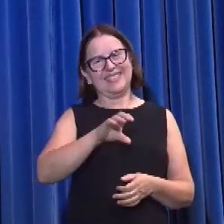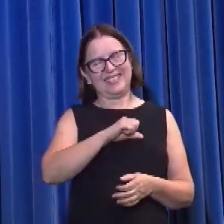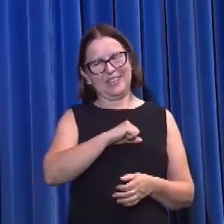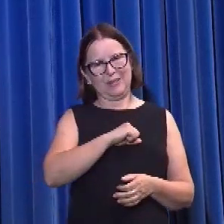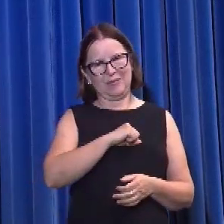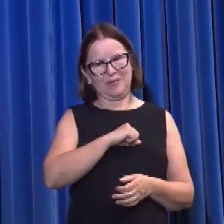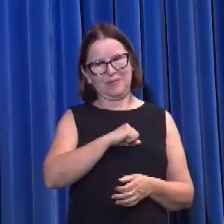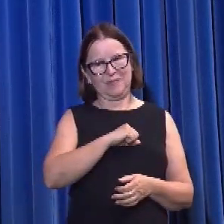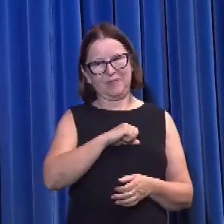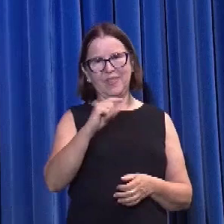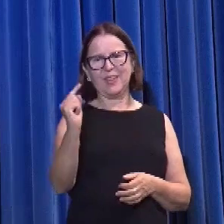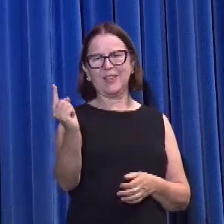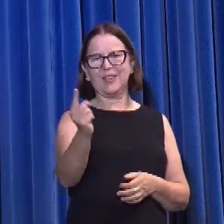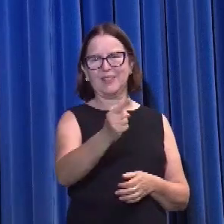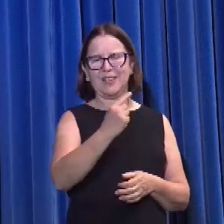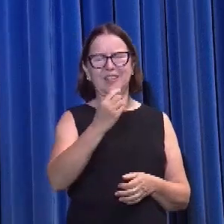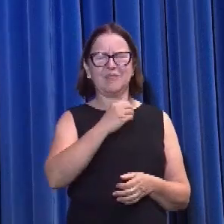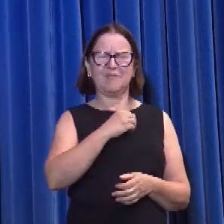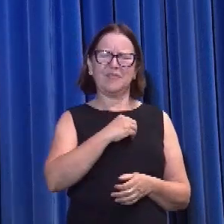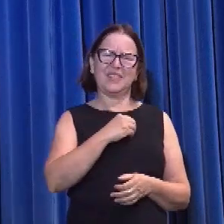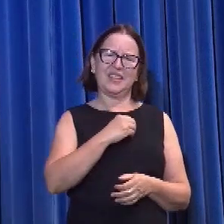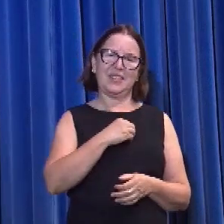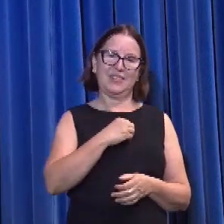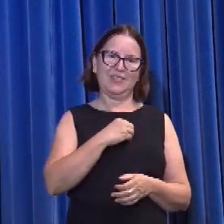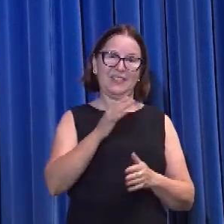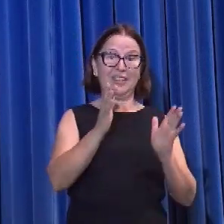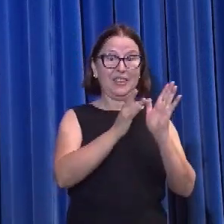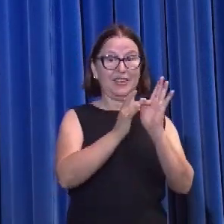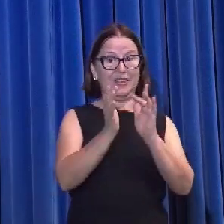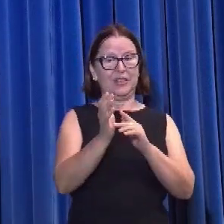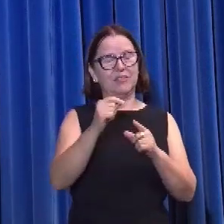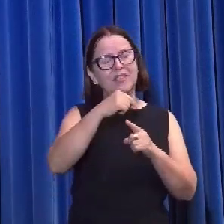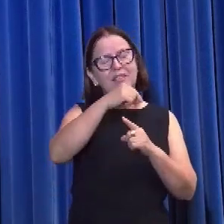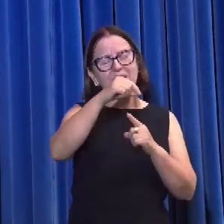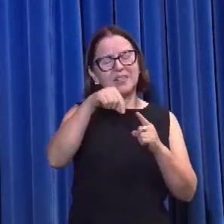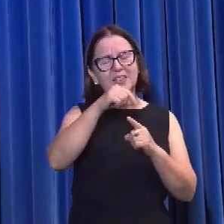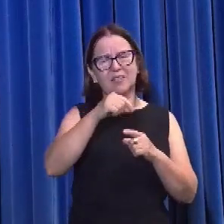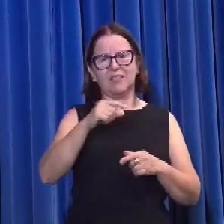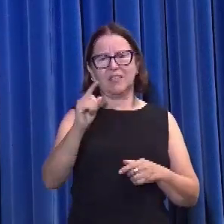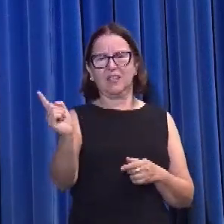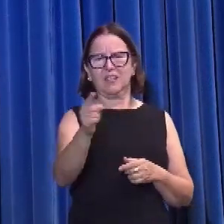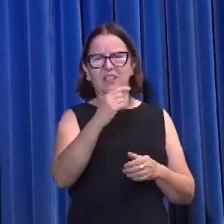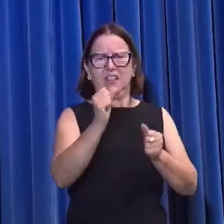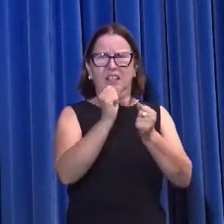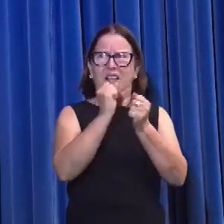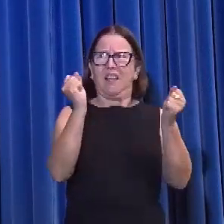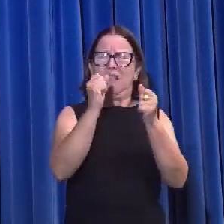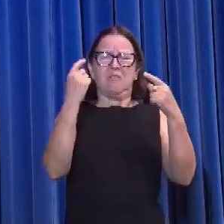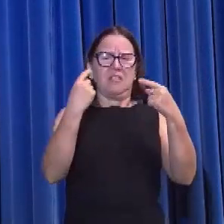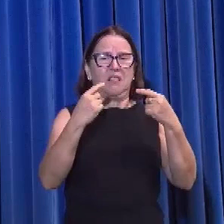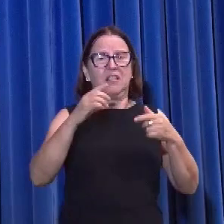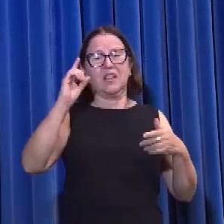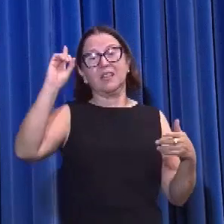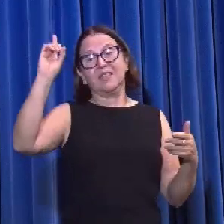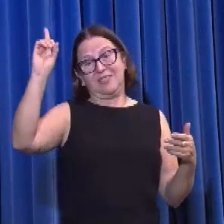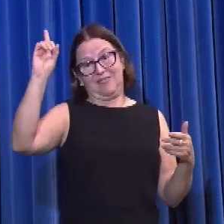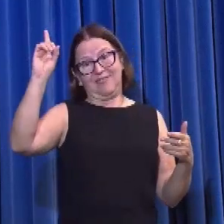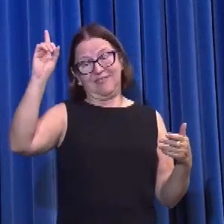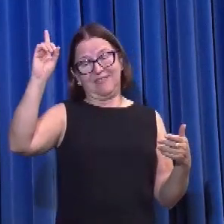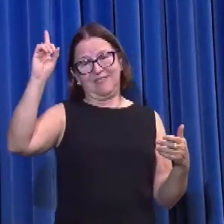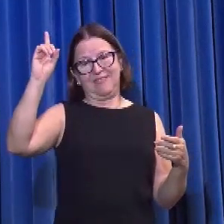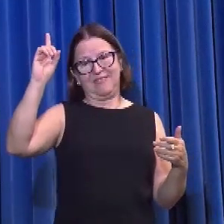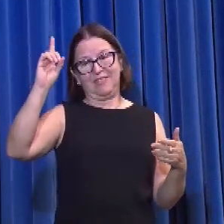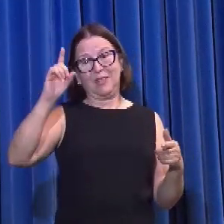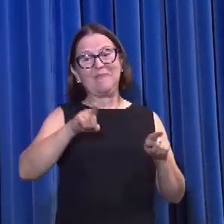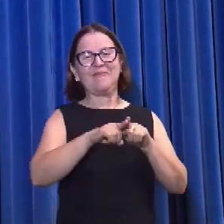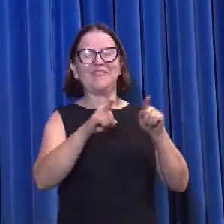Nós somos pecadores, Jesus é santo. Nós somos rebeldes contra Deus.